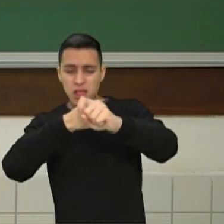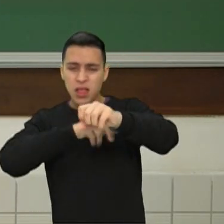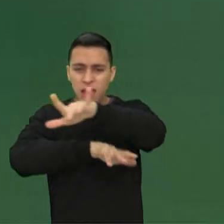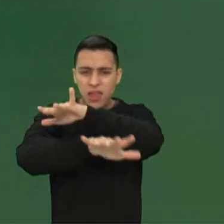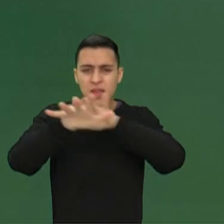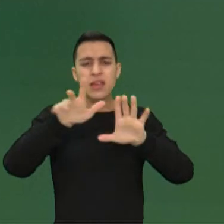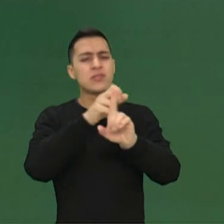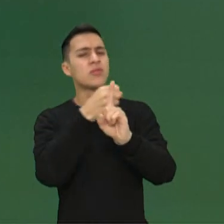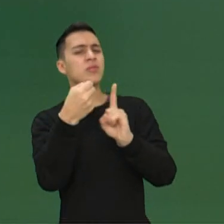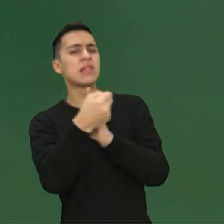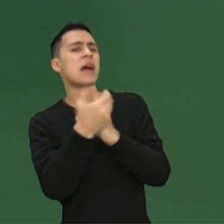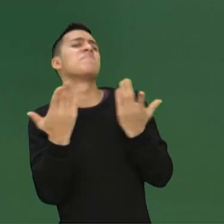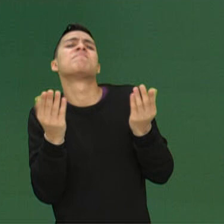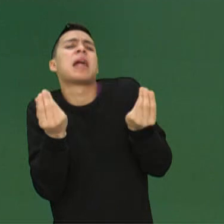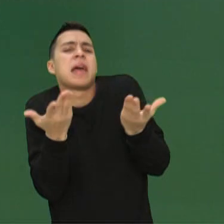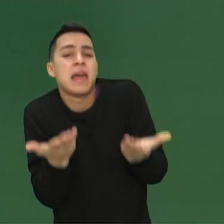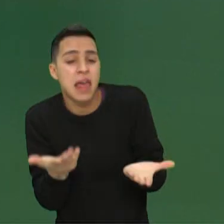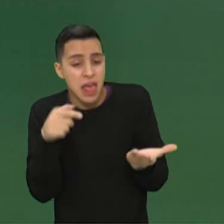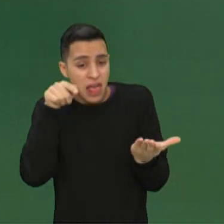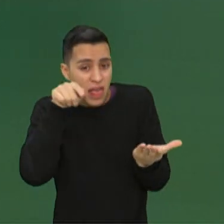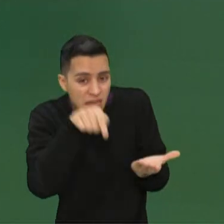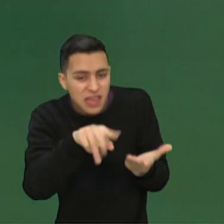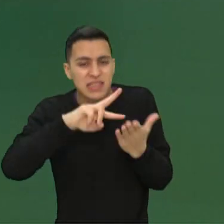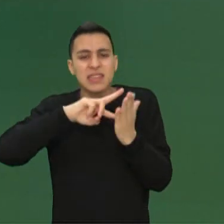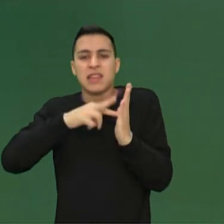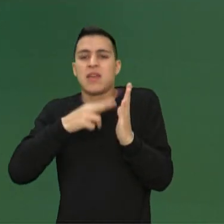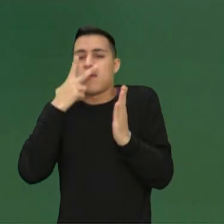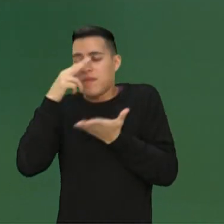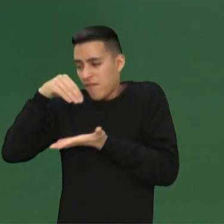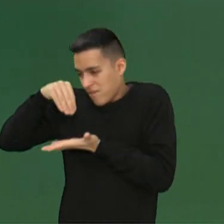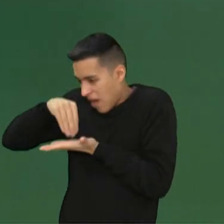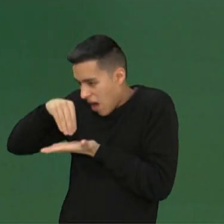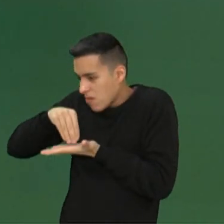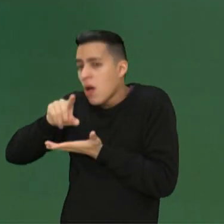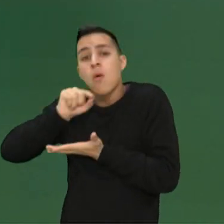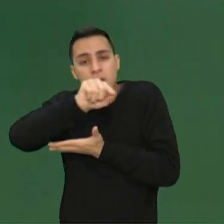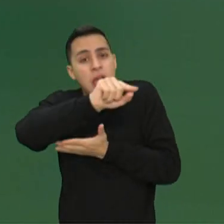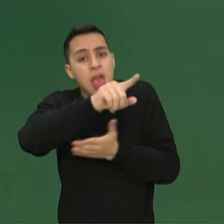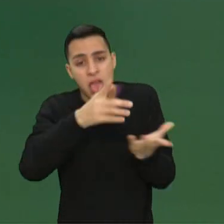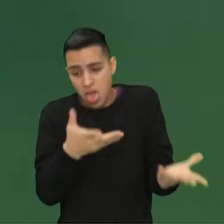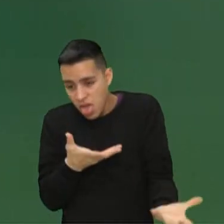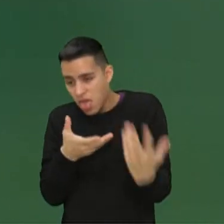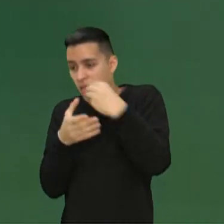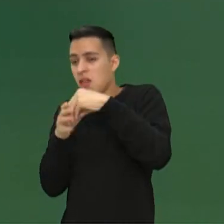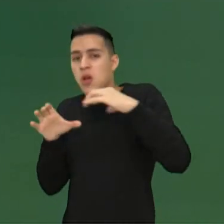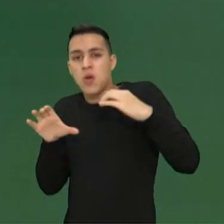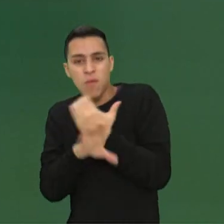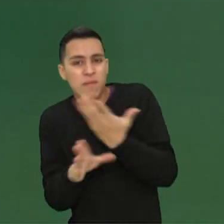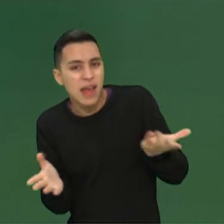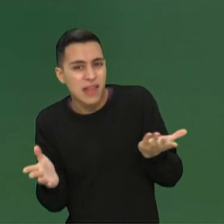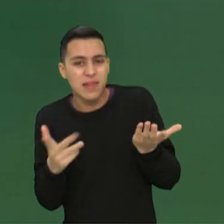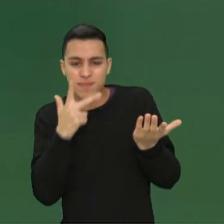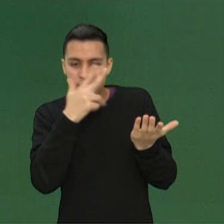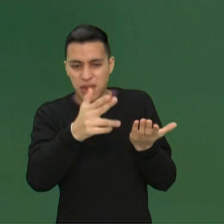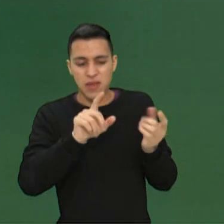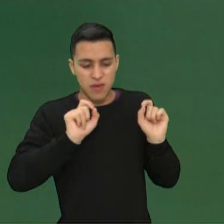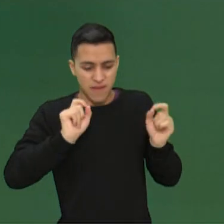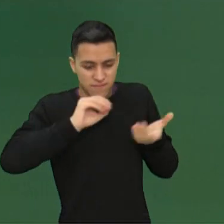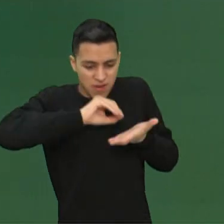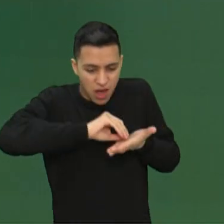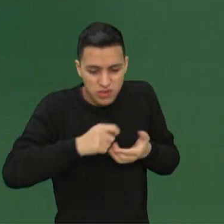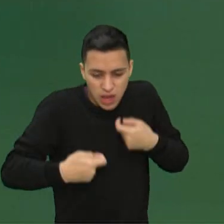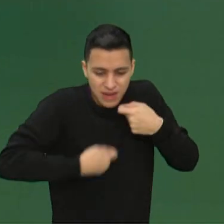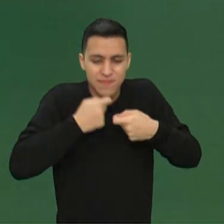tá? Possui a função de suprir a necessidade, ou seja, de investimento, de alimento, de força